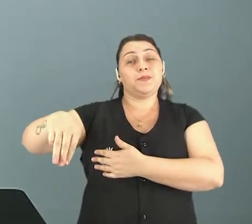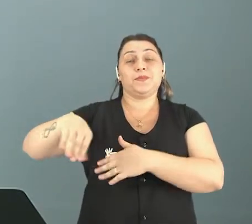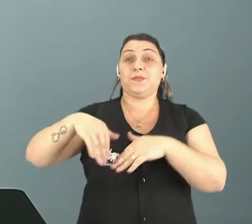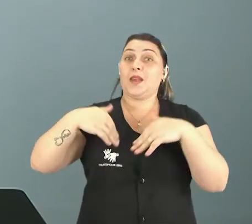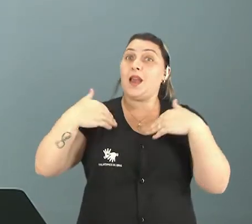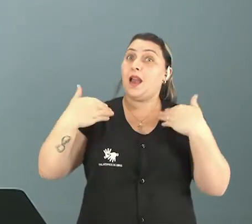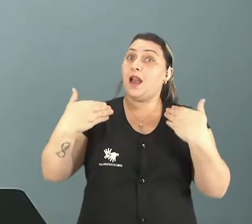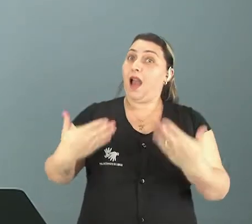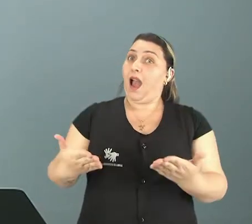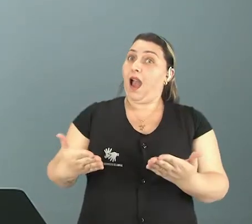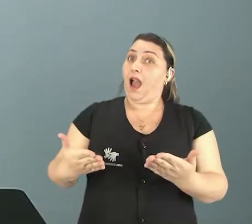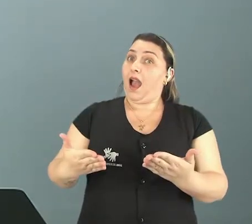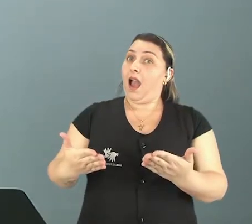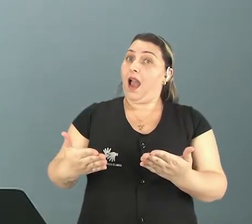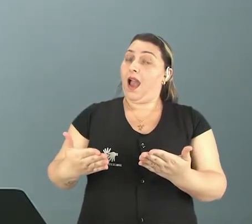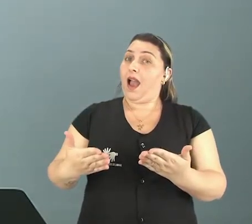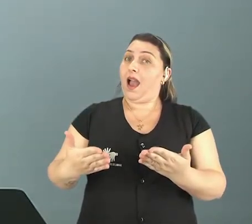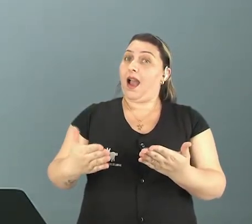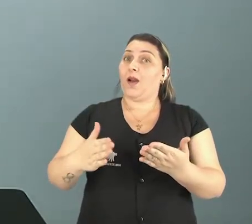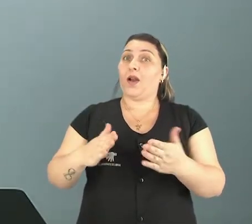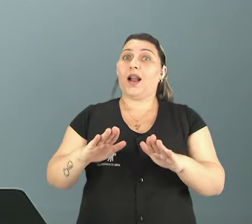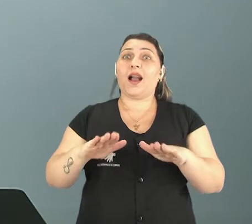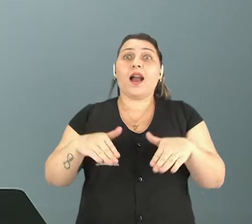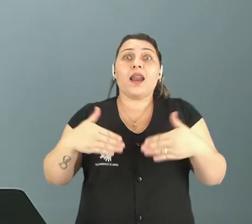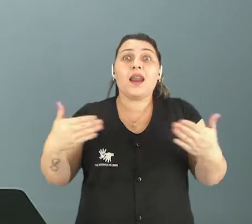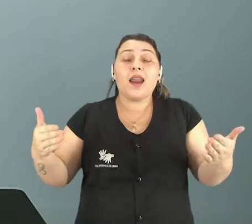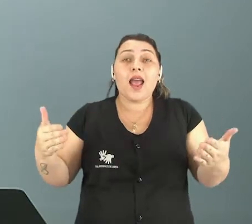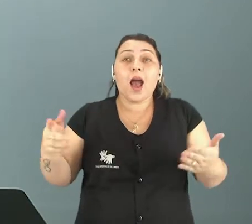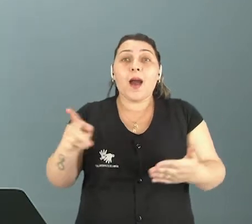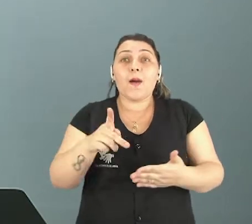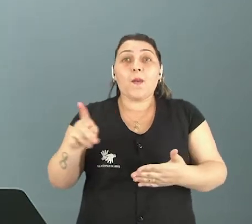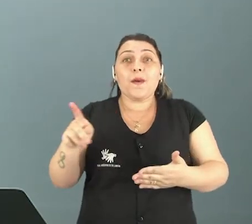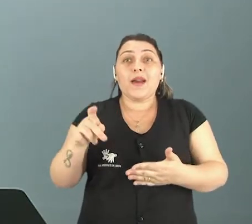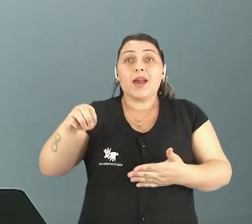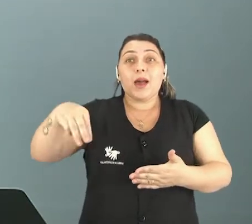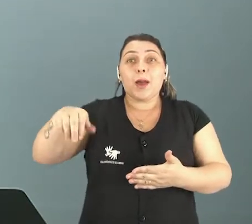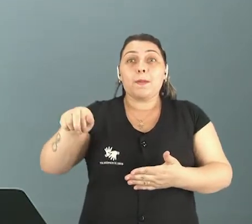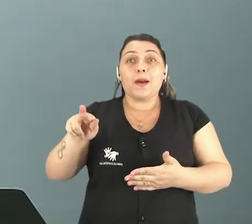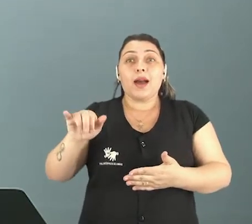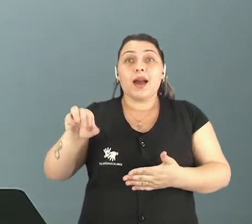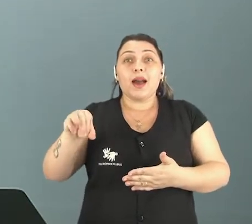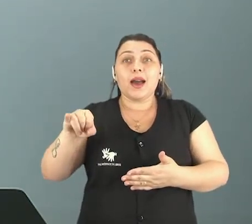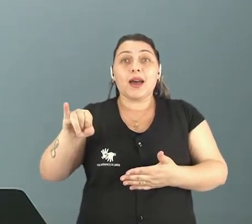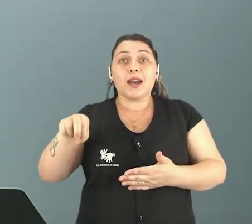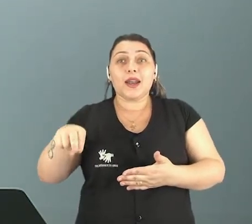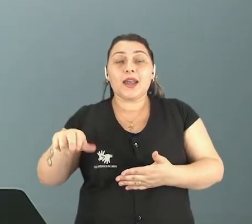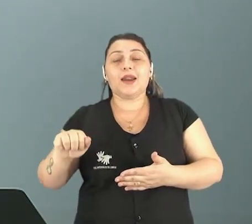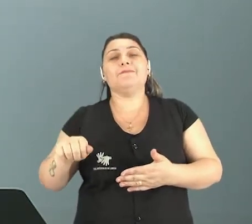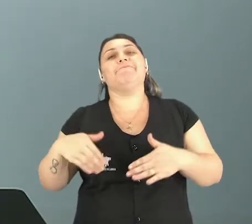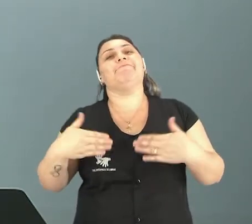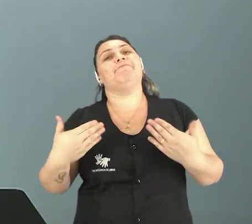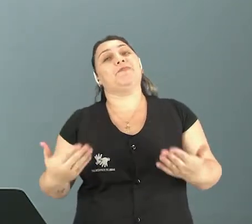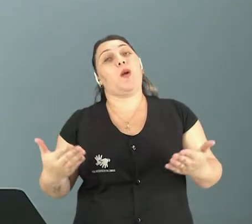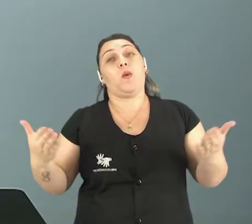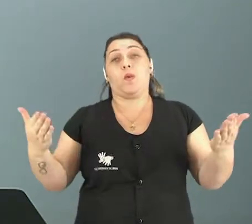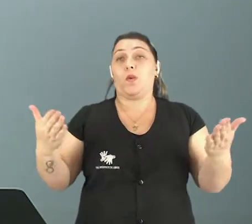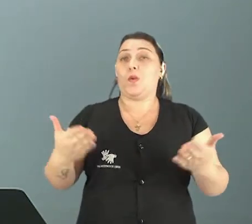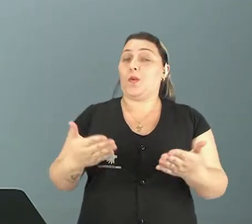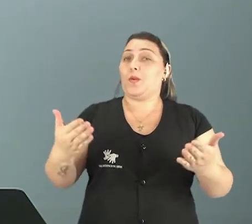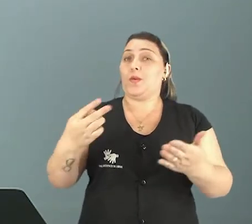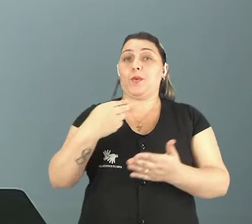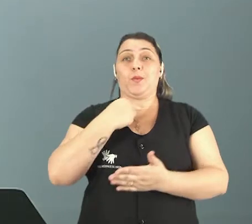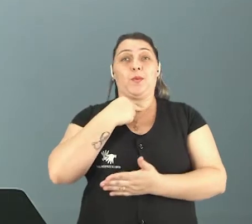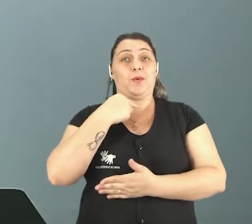matemática. E cadê a professora Marina? Pois é, hoje ela não pôde estar aqui